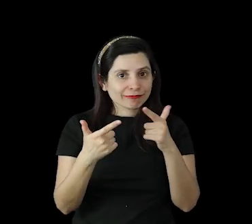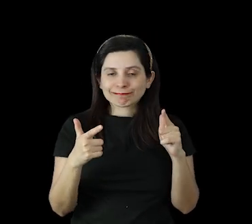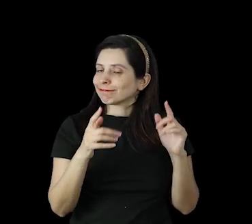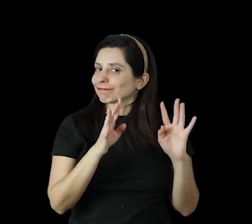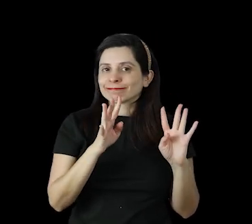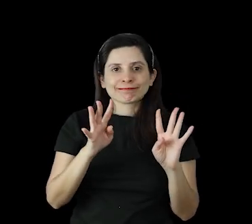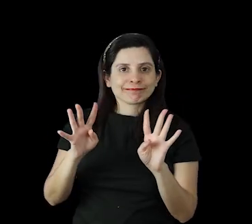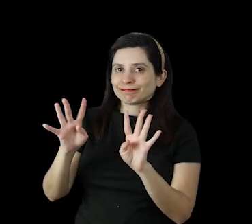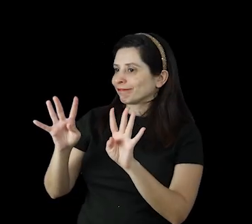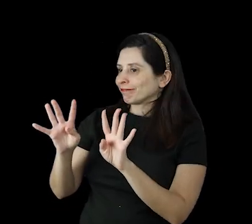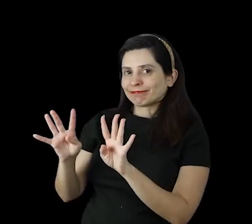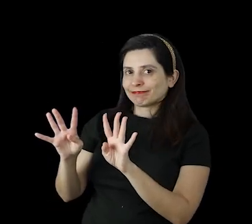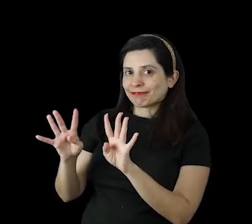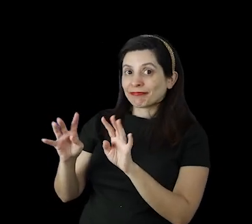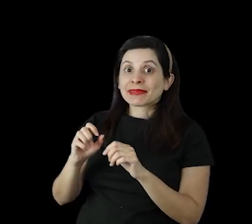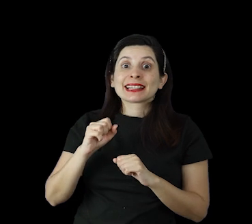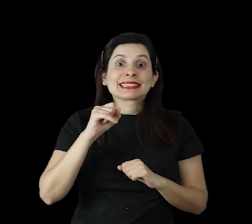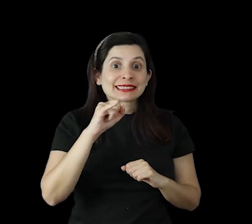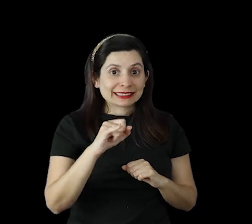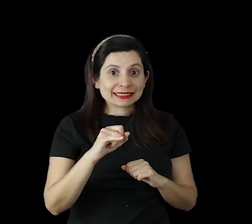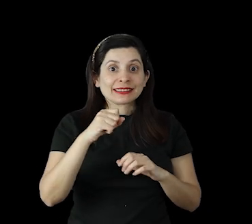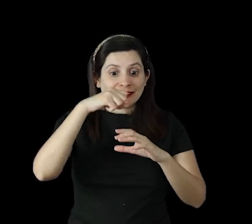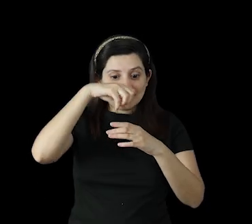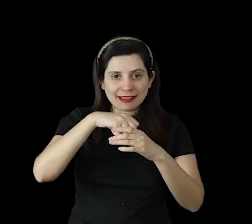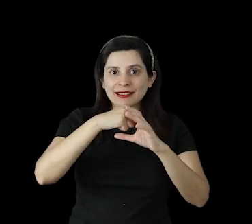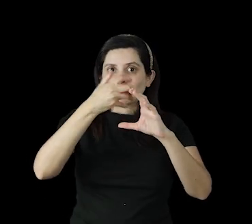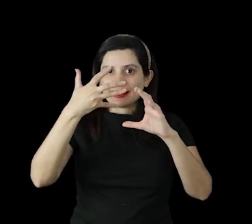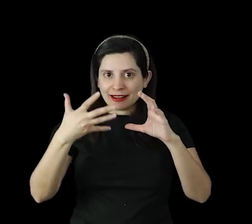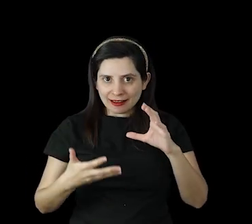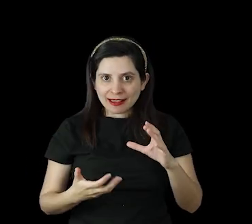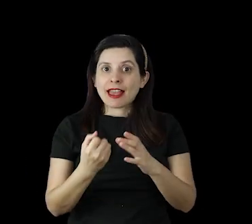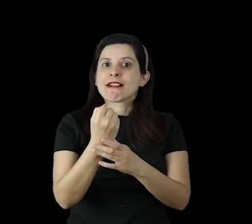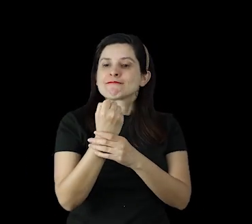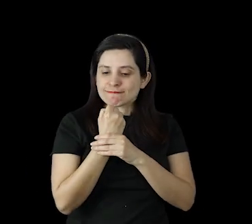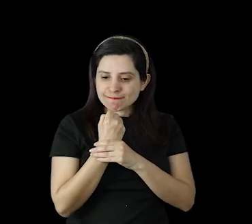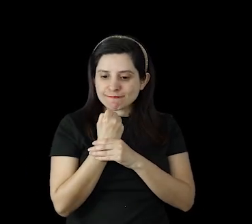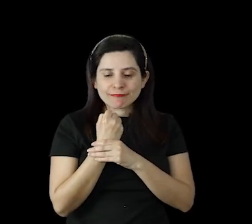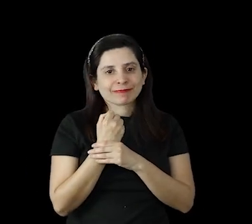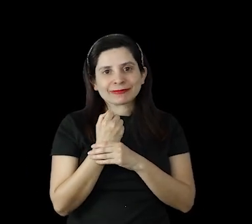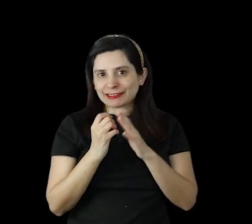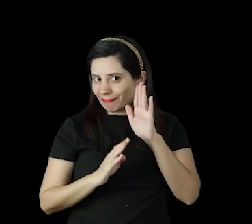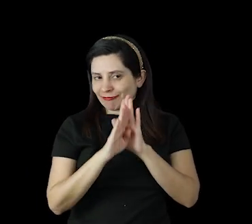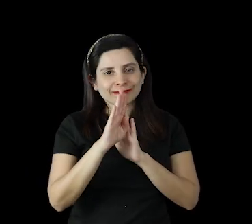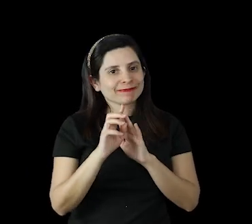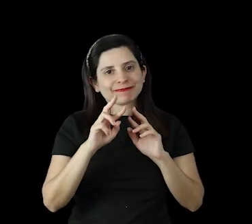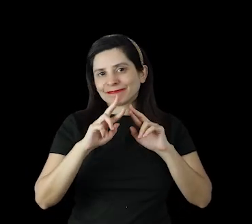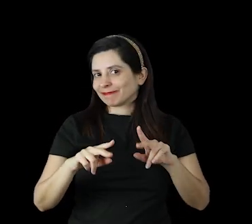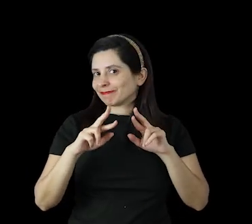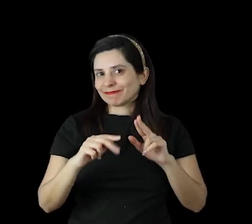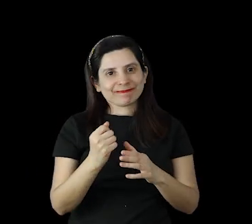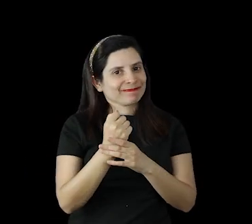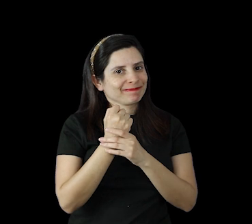acessar. Mas se ele ter essas características, isso é garantia que ele vai chegar? Não, isso não é